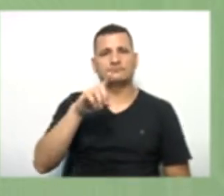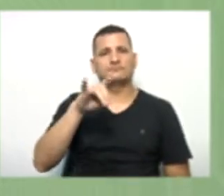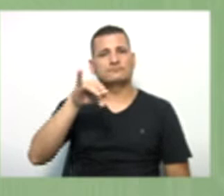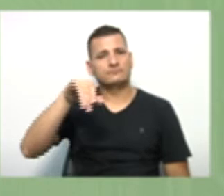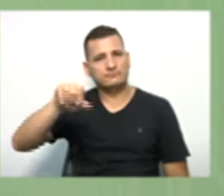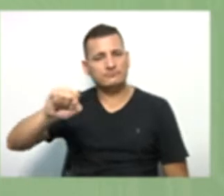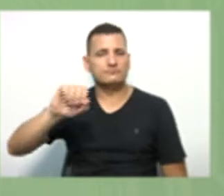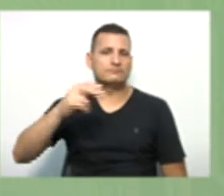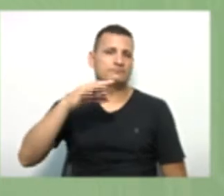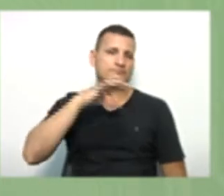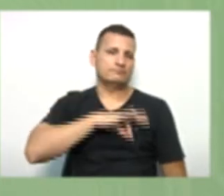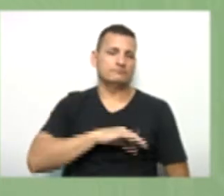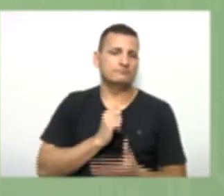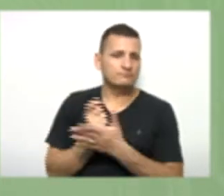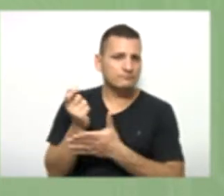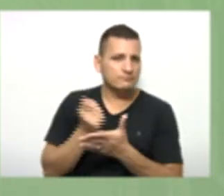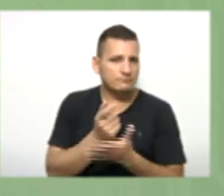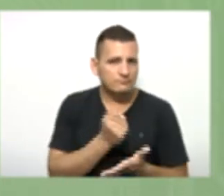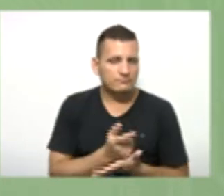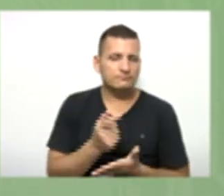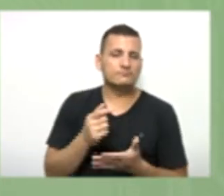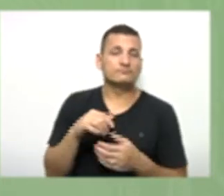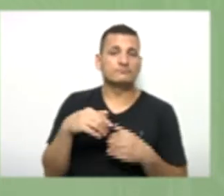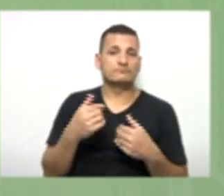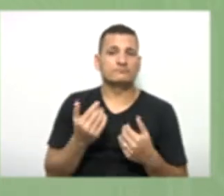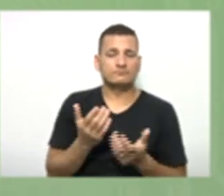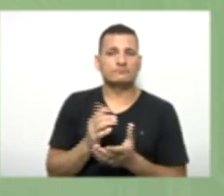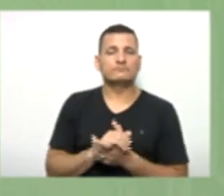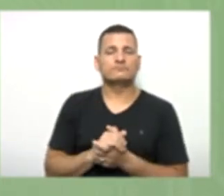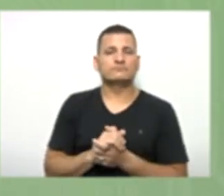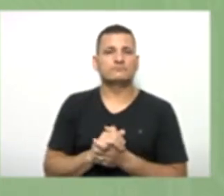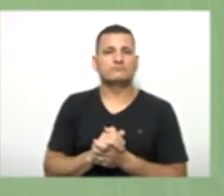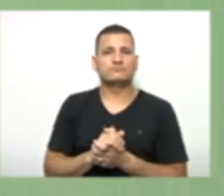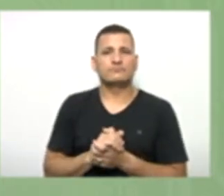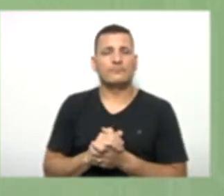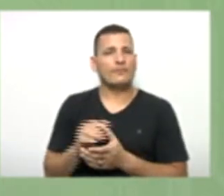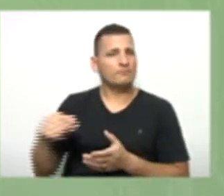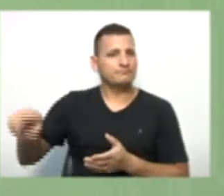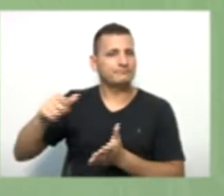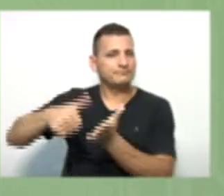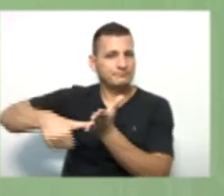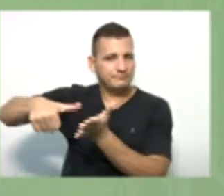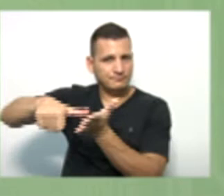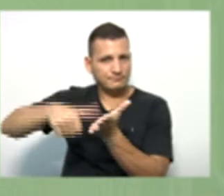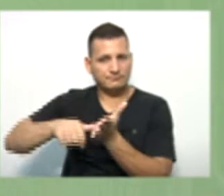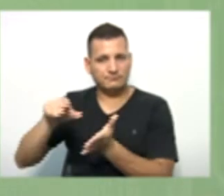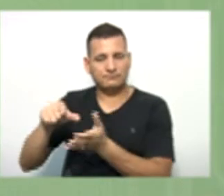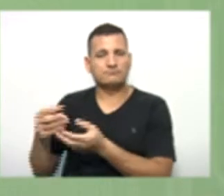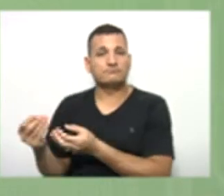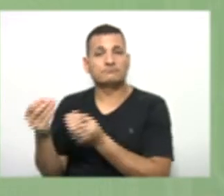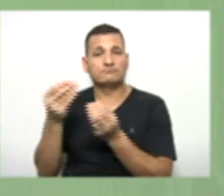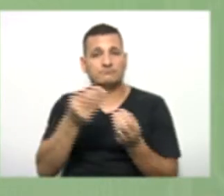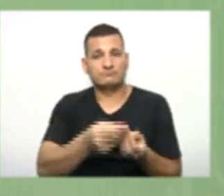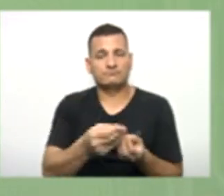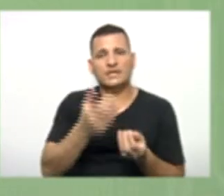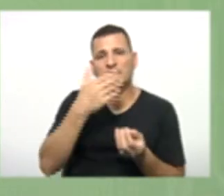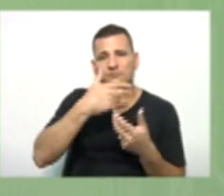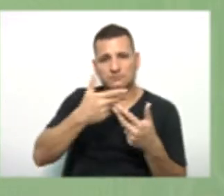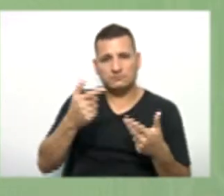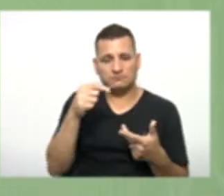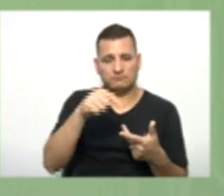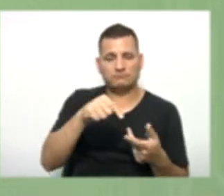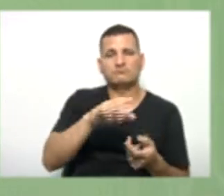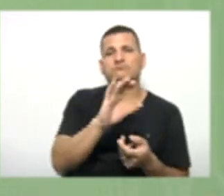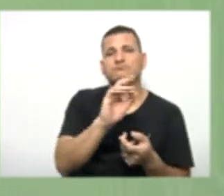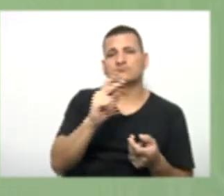Então, para o cooperado, ele entrega as frutas para a cooperativa. O que a cooperativa tem que fazer? Ela